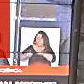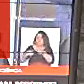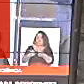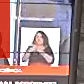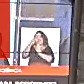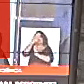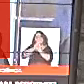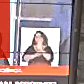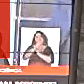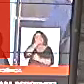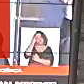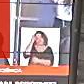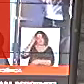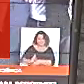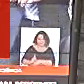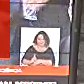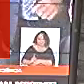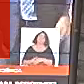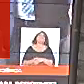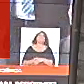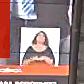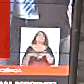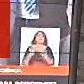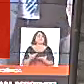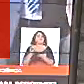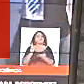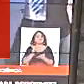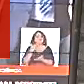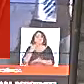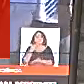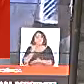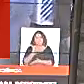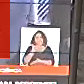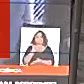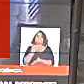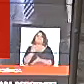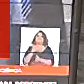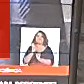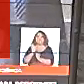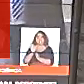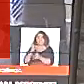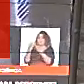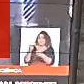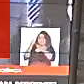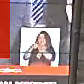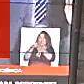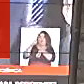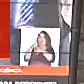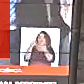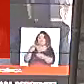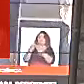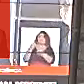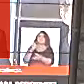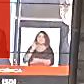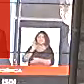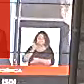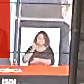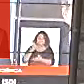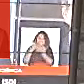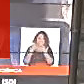Então fizemos esse requerimento. Agradeço, né, a aprovação dele com rapidez. Já no dia da posse, como presidente do doutor